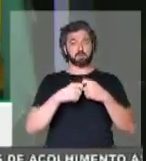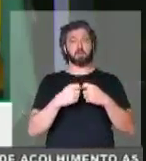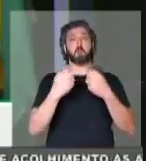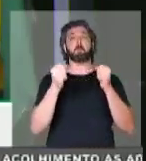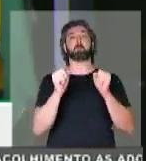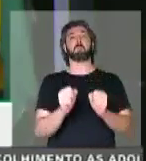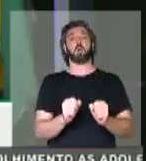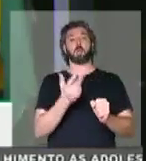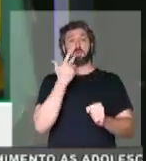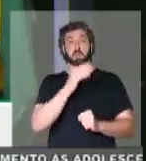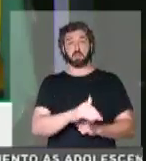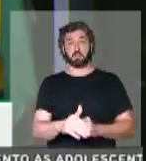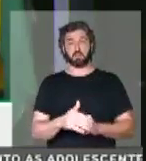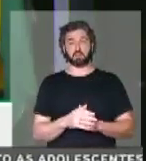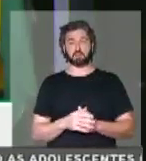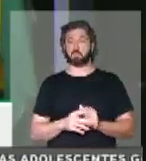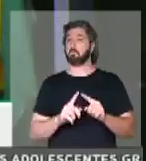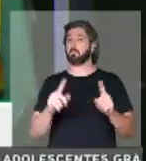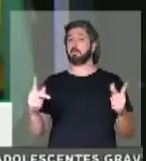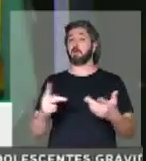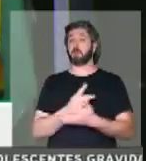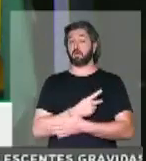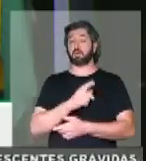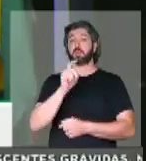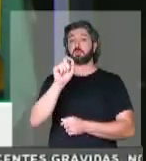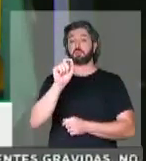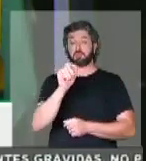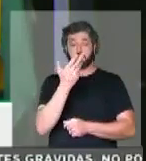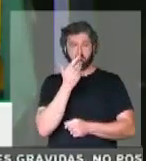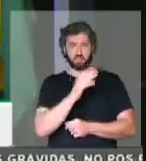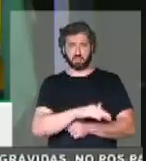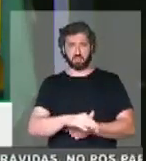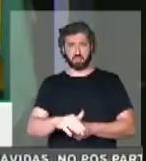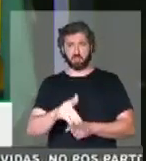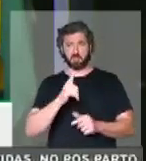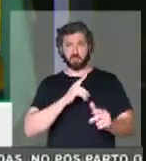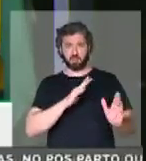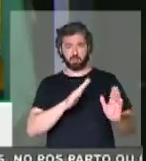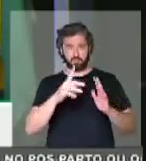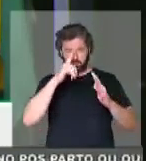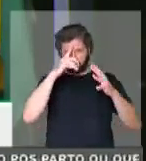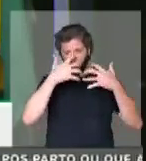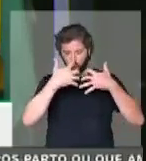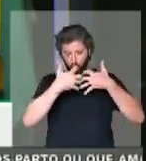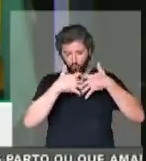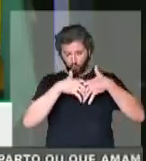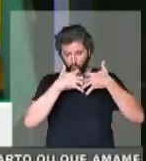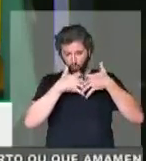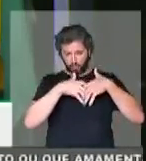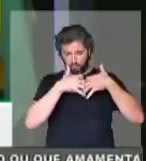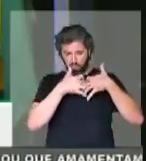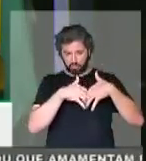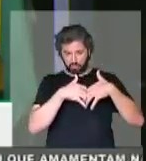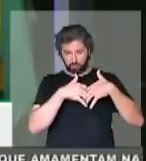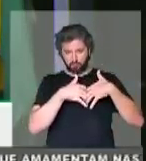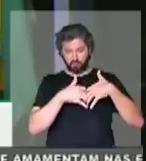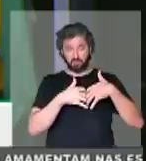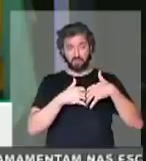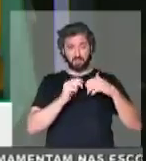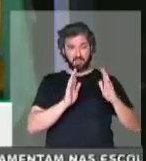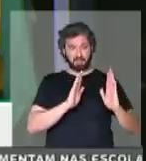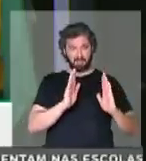da sexualidade. Ocorre, senhor presidente, que a criança tem a fase cognitiva e, nesta